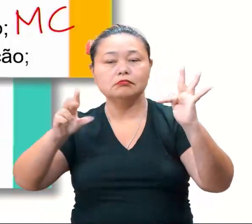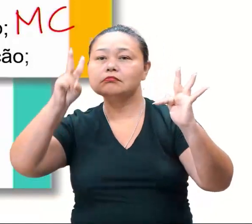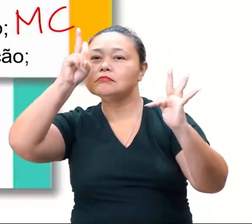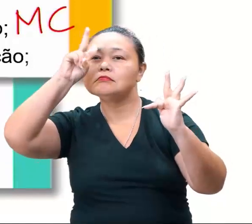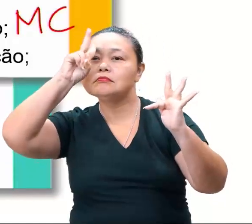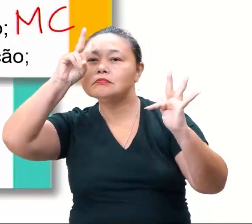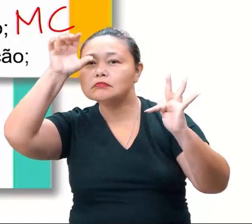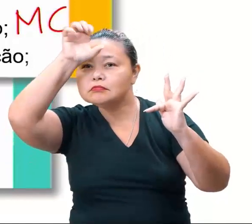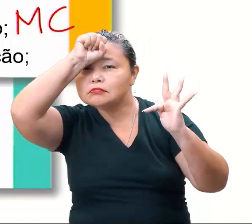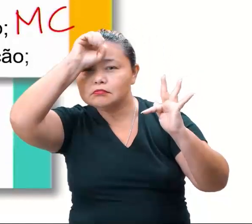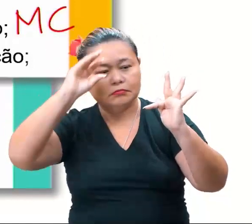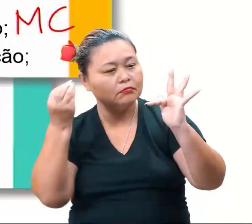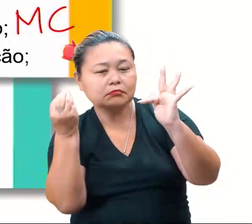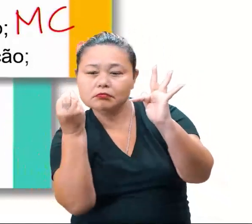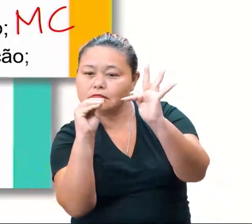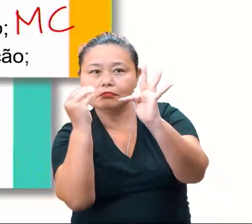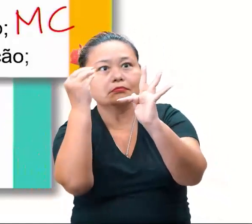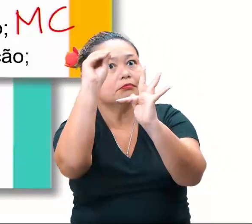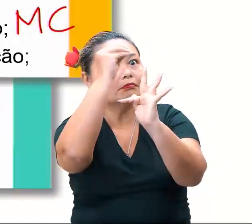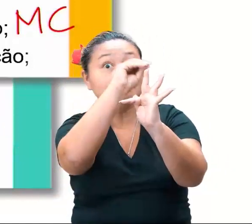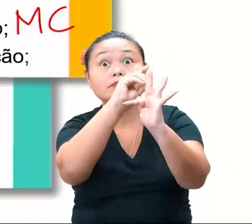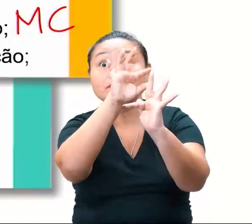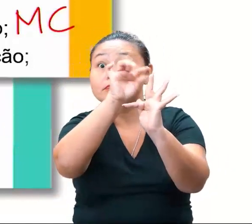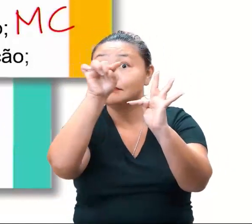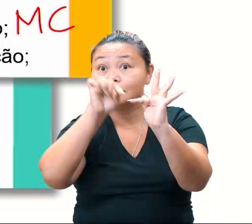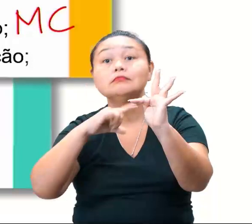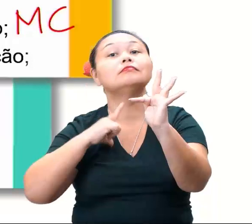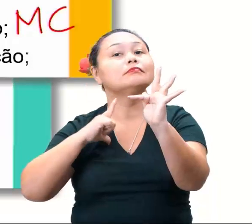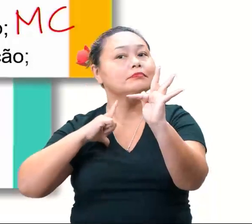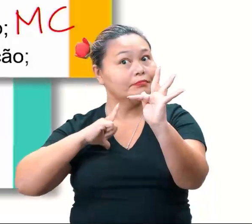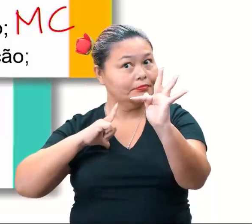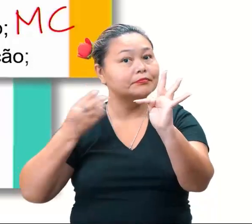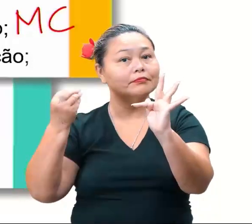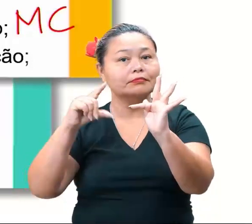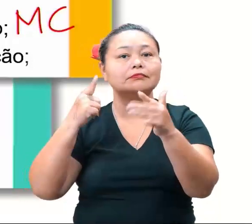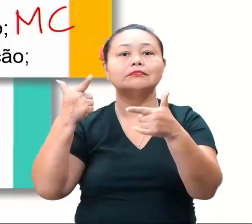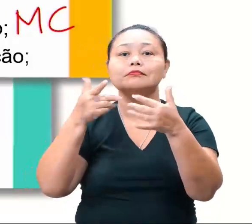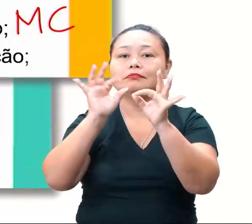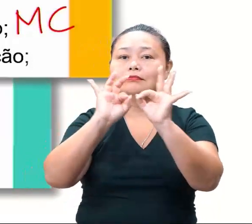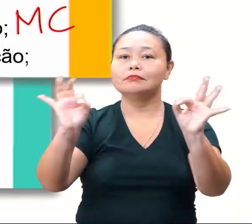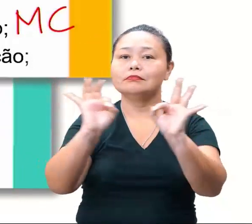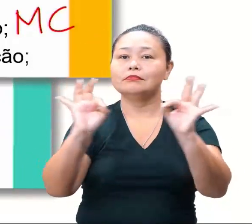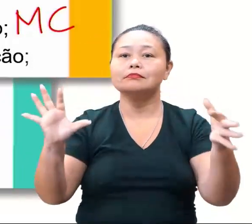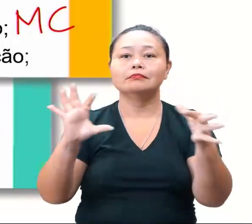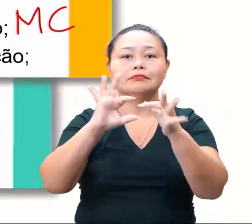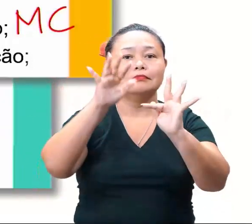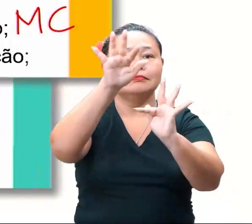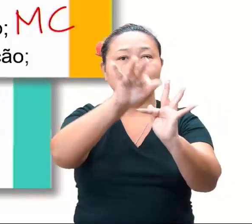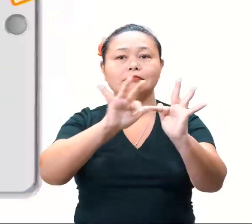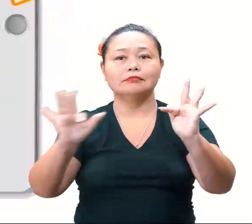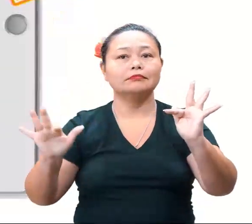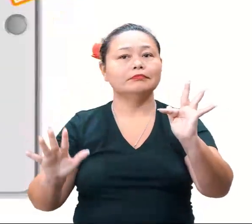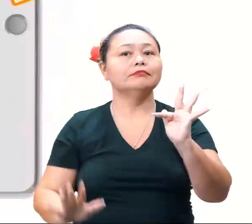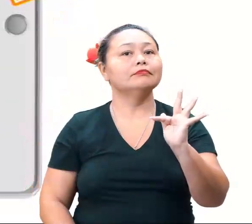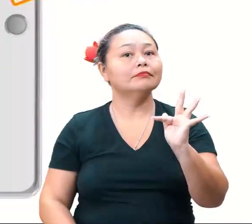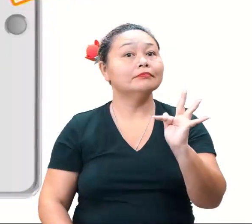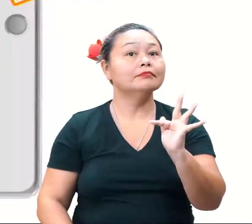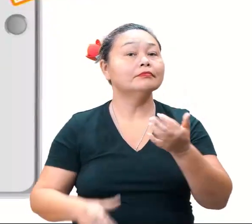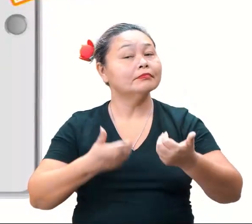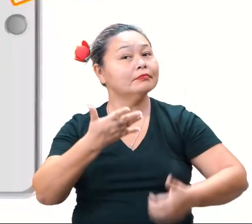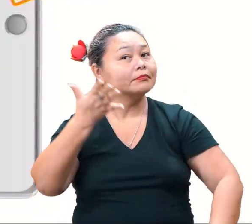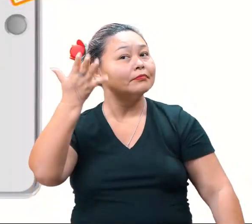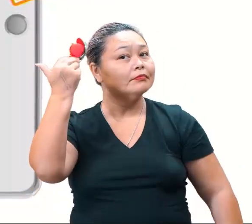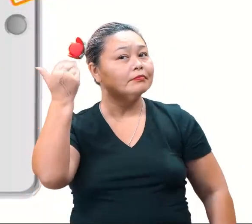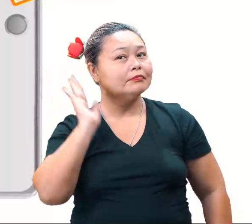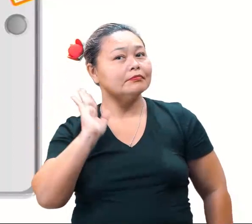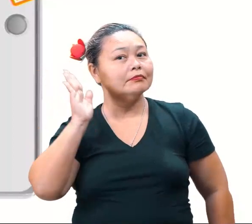a construir, então Sim. Isso aí pode ser abordado. E também problemas que envolvem a parte gráfica aí também. Beleza. Vamos lá então, direto na